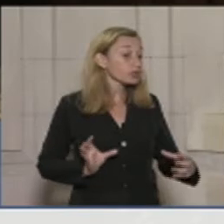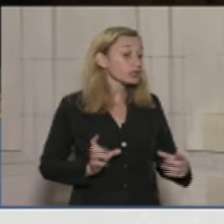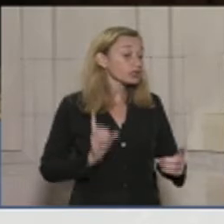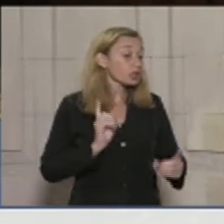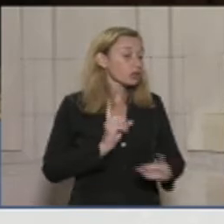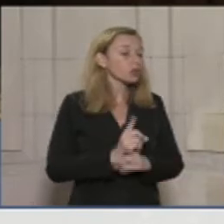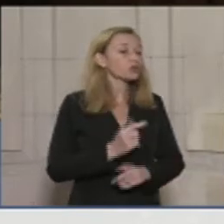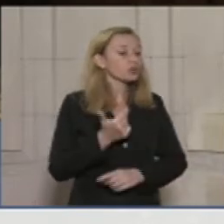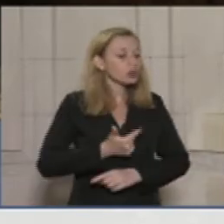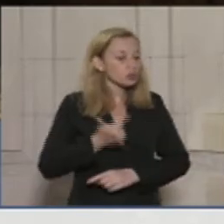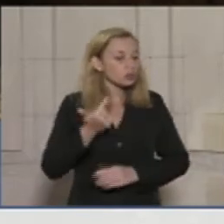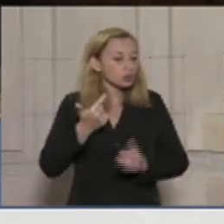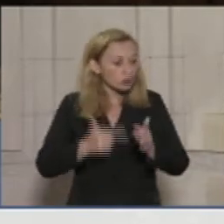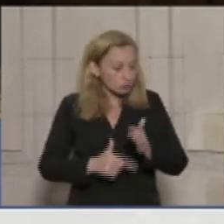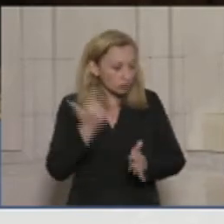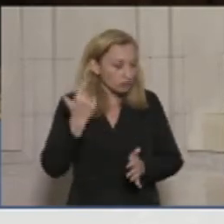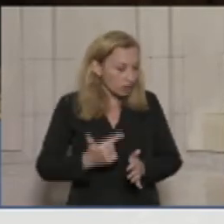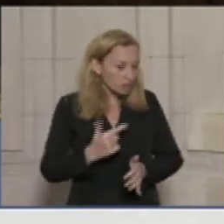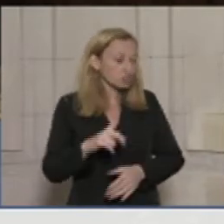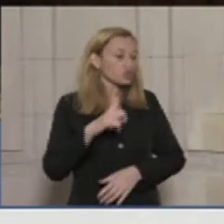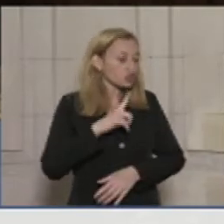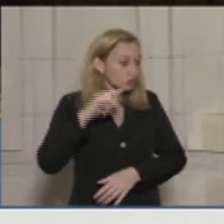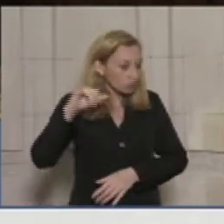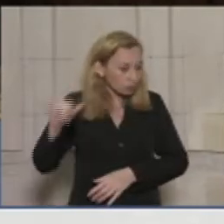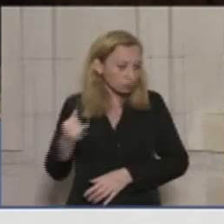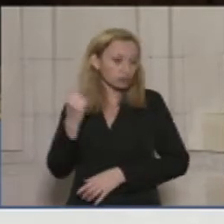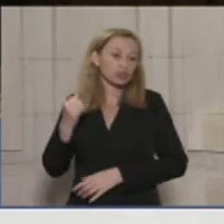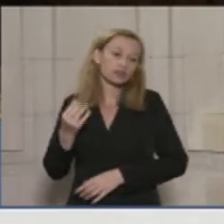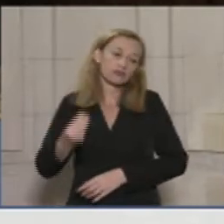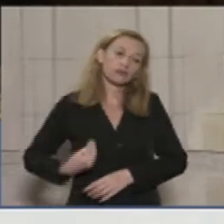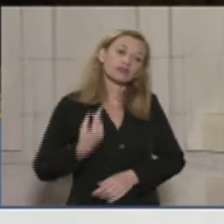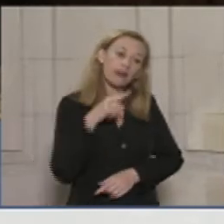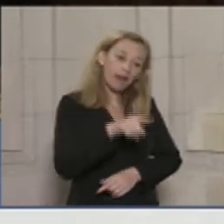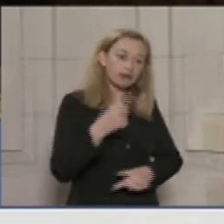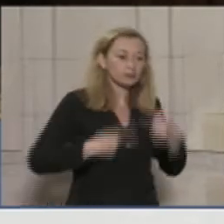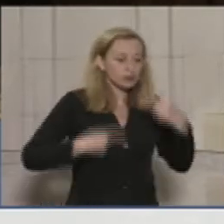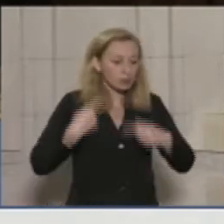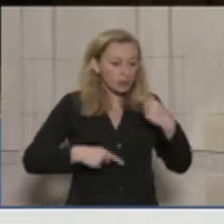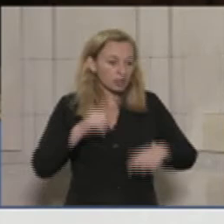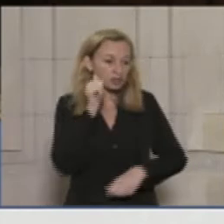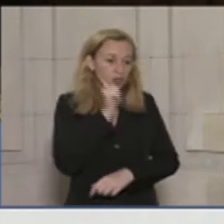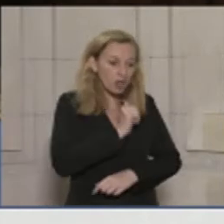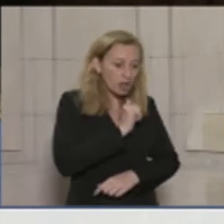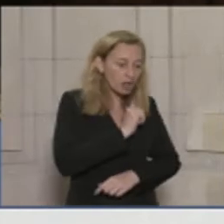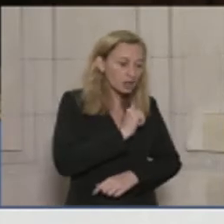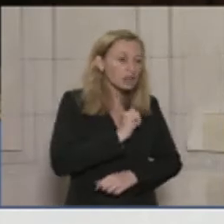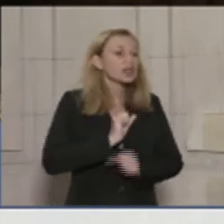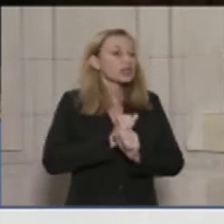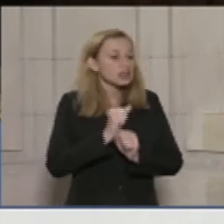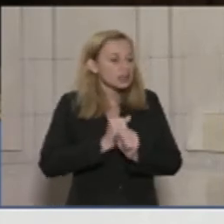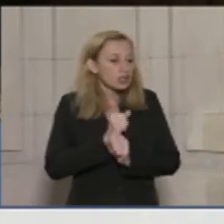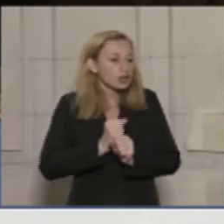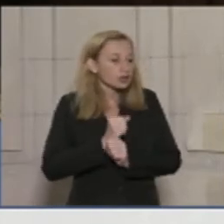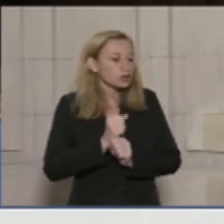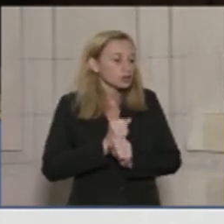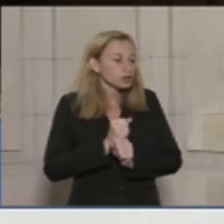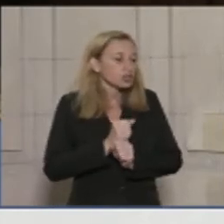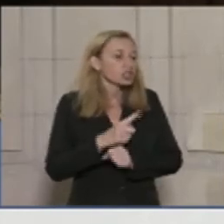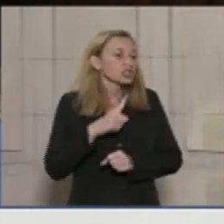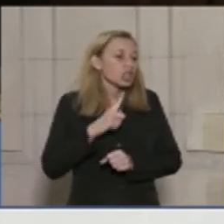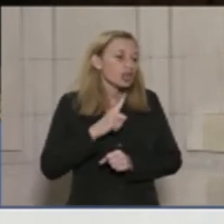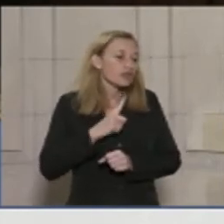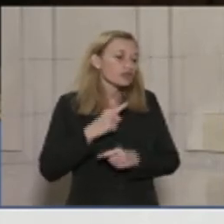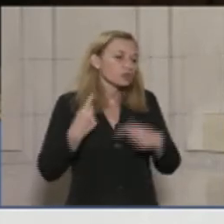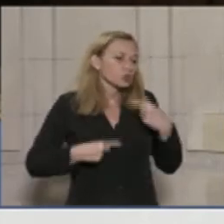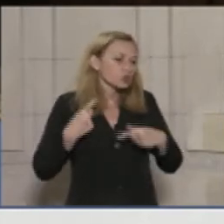segunda vez que eu tive a oportunidade de estar presente nos debates do ONU Mulheres, e este ano houve um